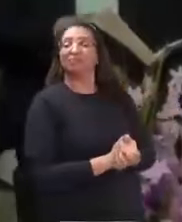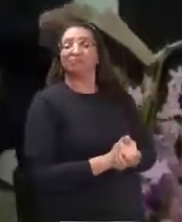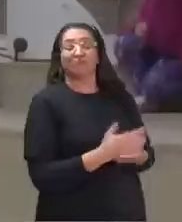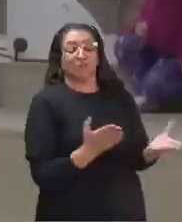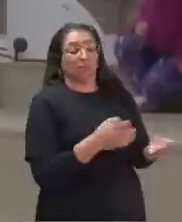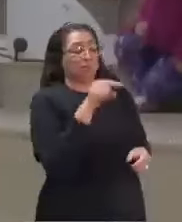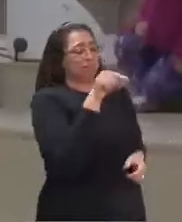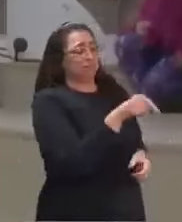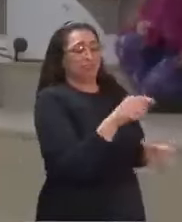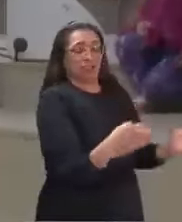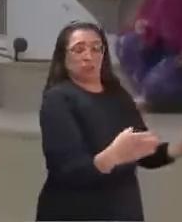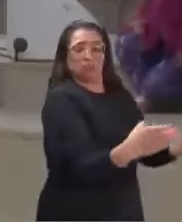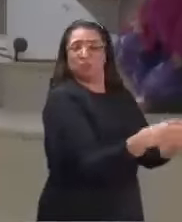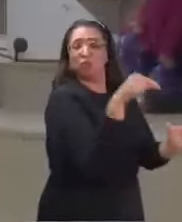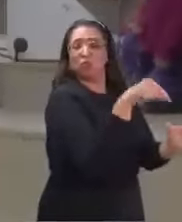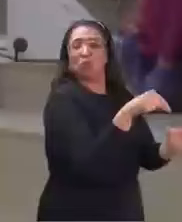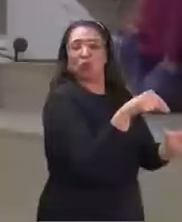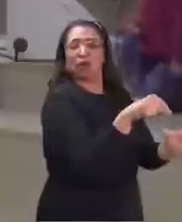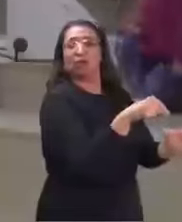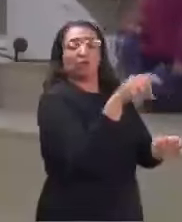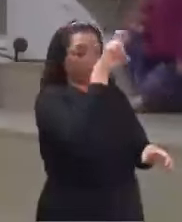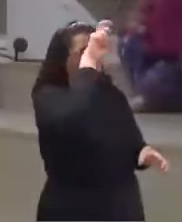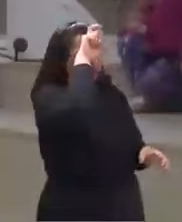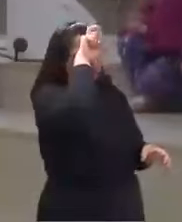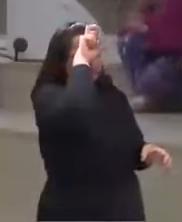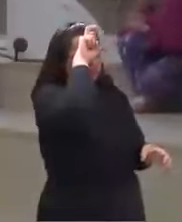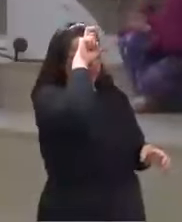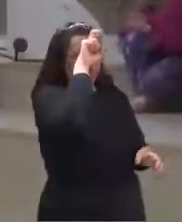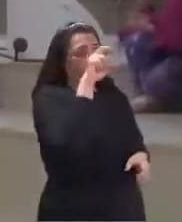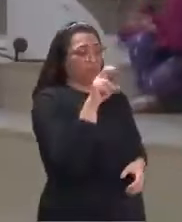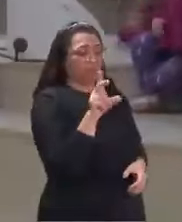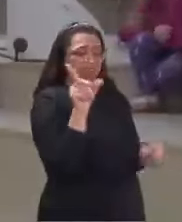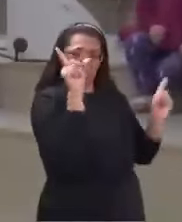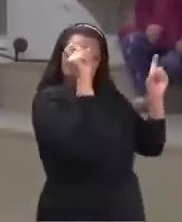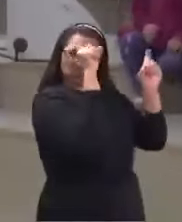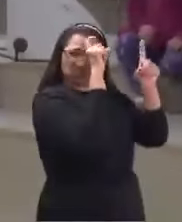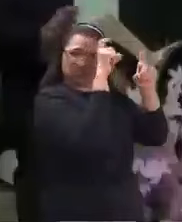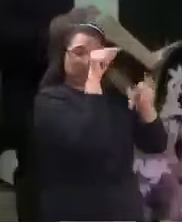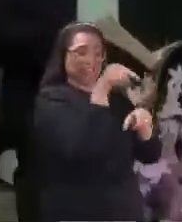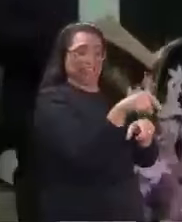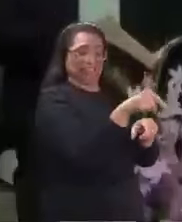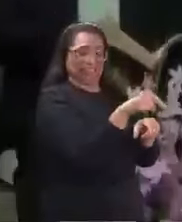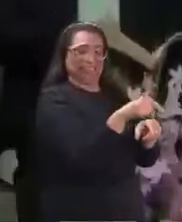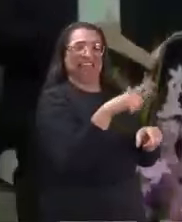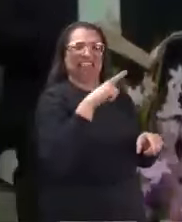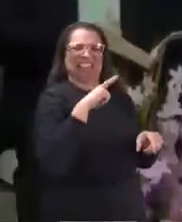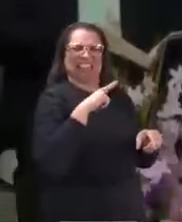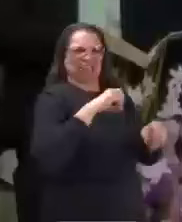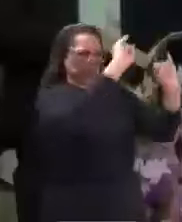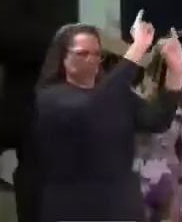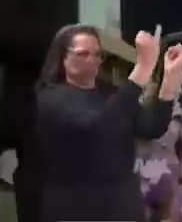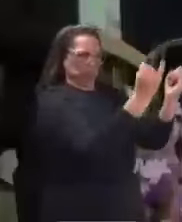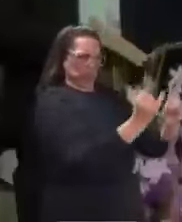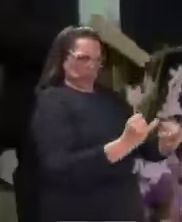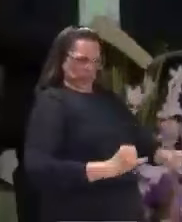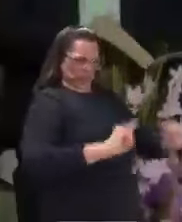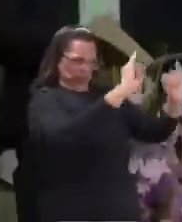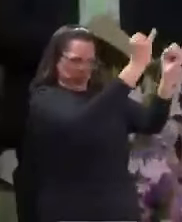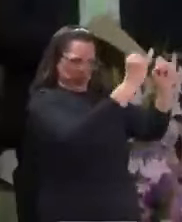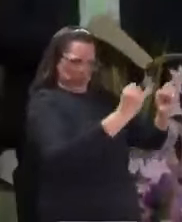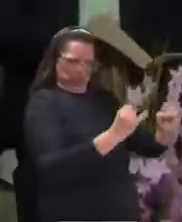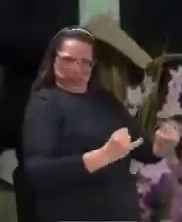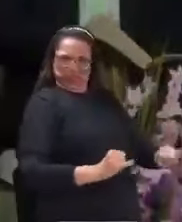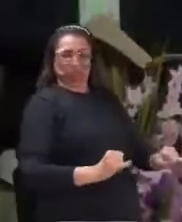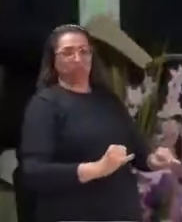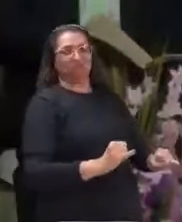no Egito e os irmãos hão de convi que o Egito é politeísta e sobretudo na época não